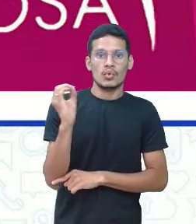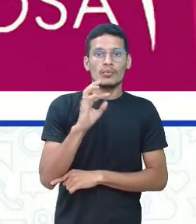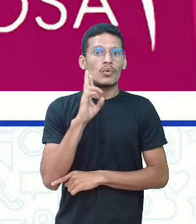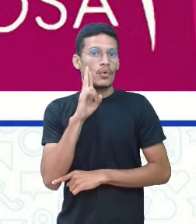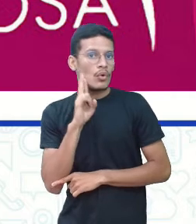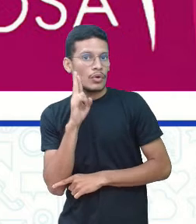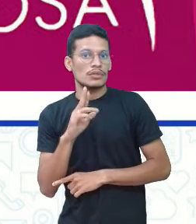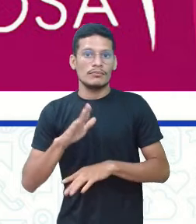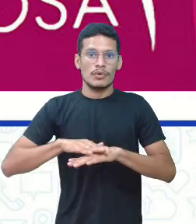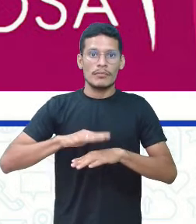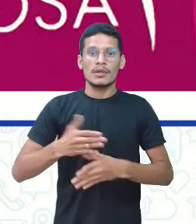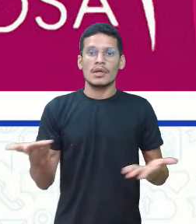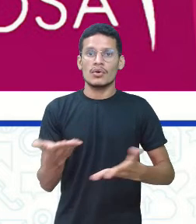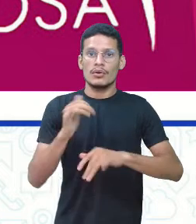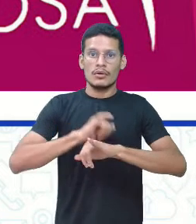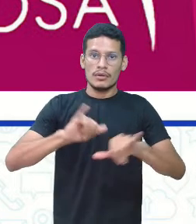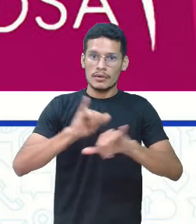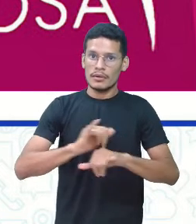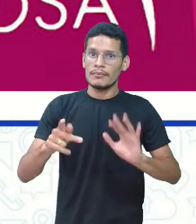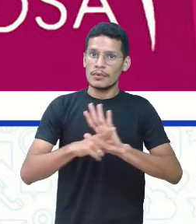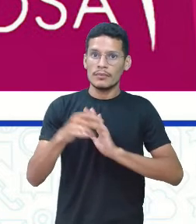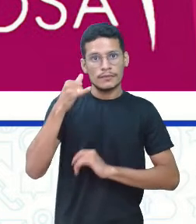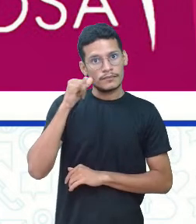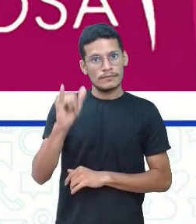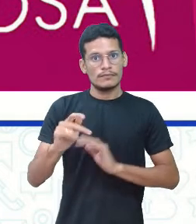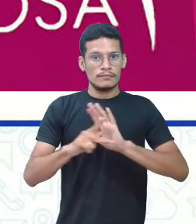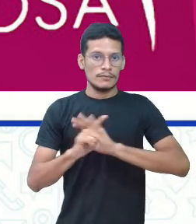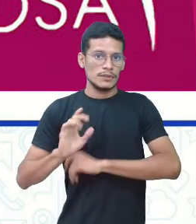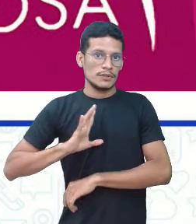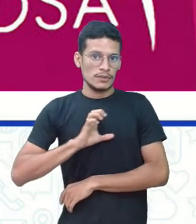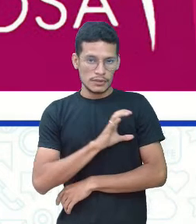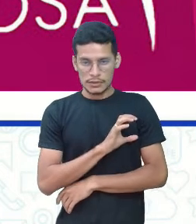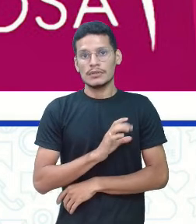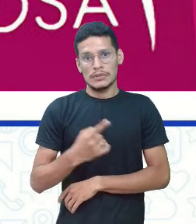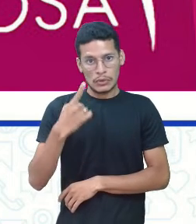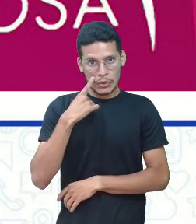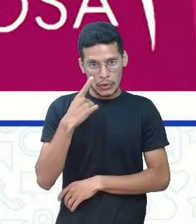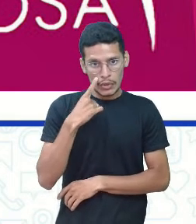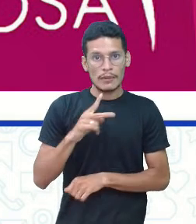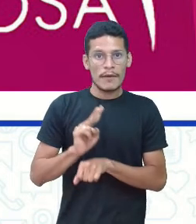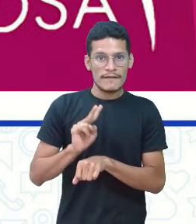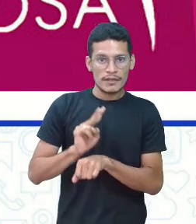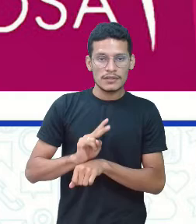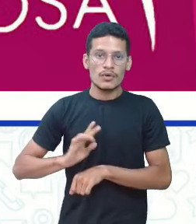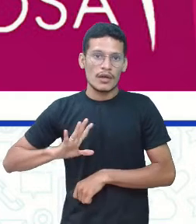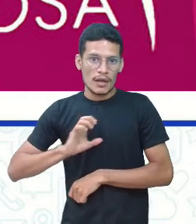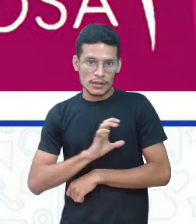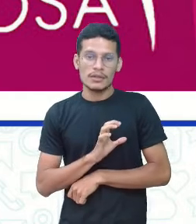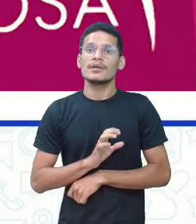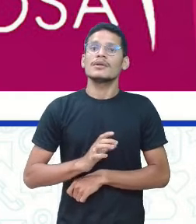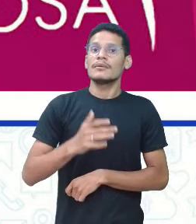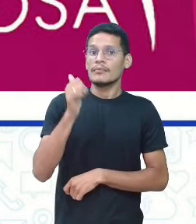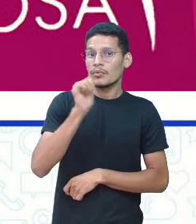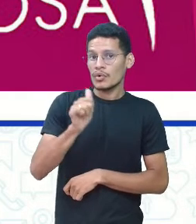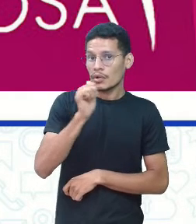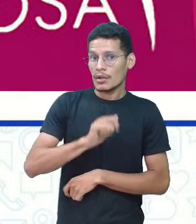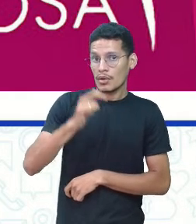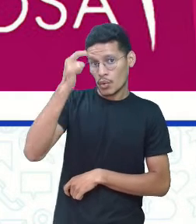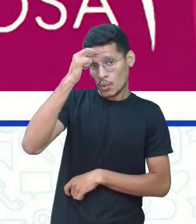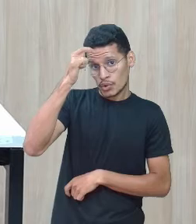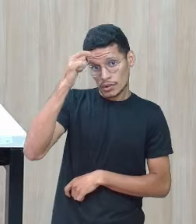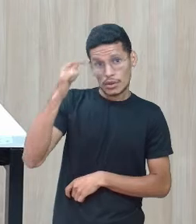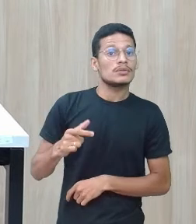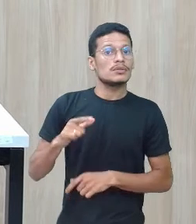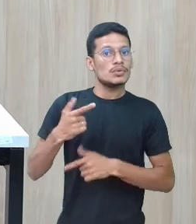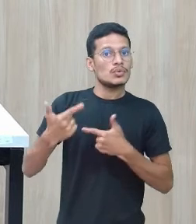nosso momento de campanha, não é, da prevenção do câncer de mama. Então, também eu digo a vocês que mulher consciente na luta